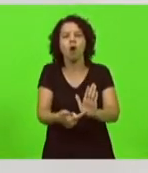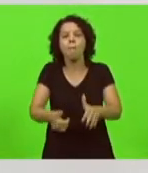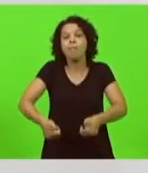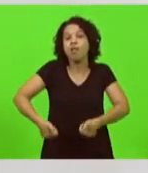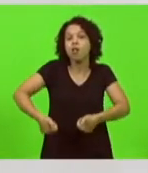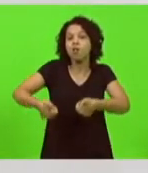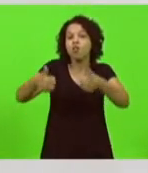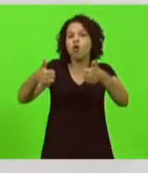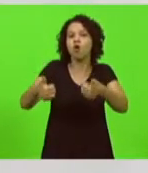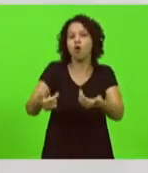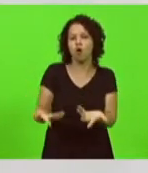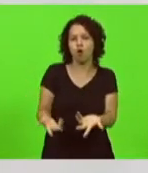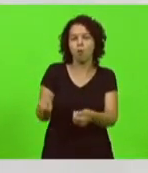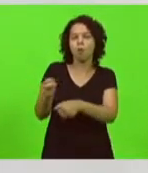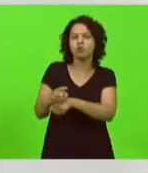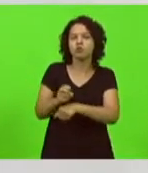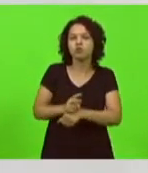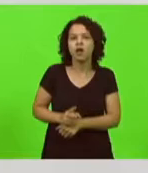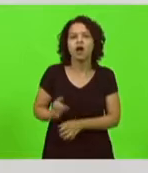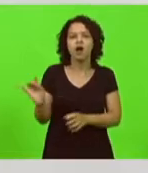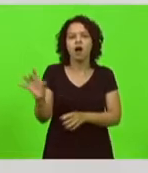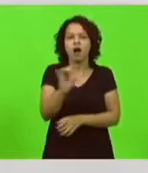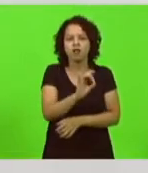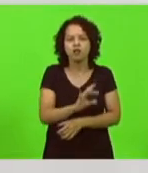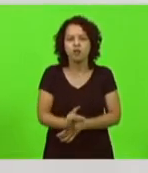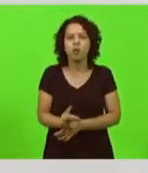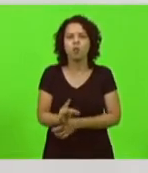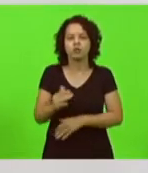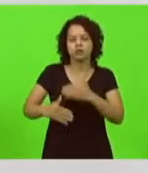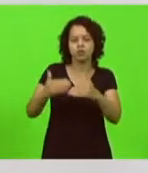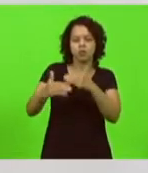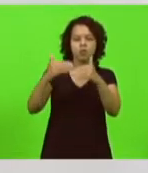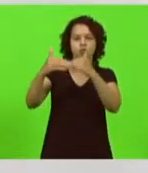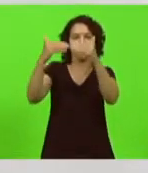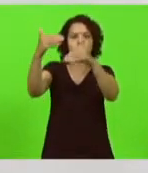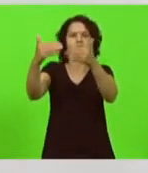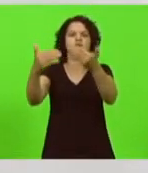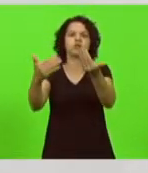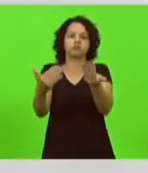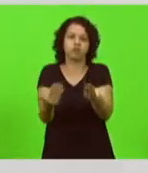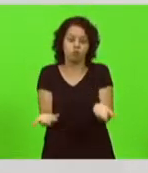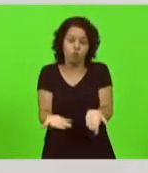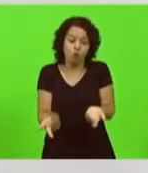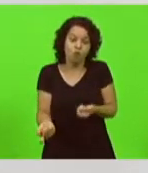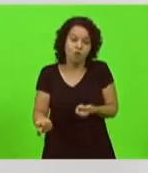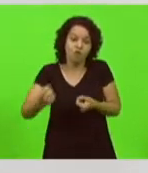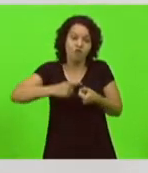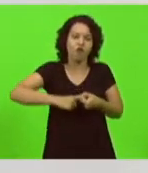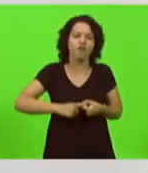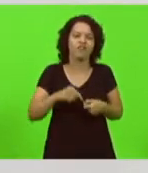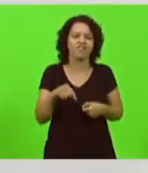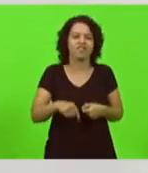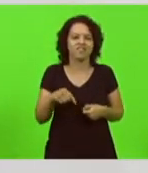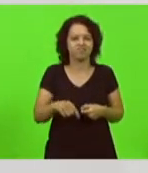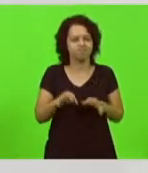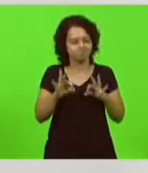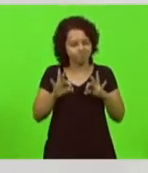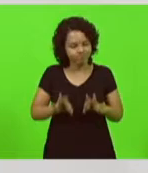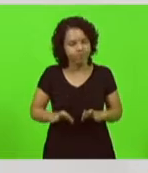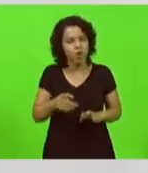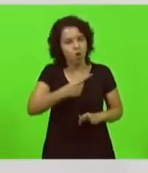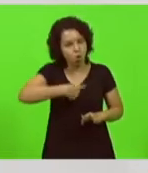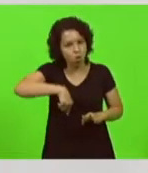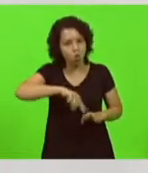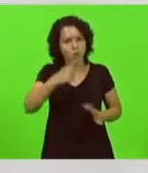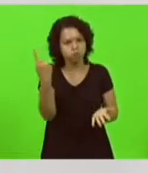de desenvolvimento a todos os que vivem aqui. Hoje, volto aqui com a certeza de que cumprimos compromissos